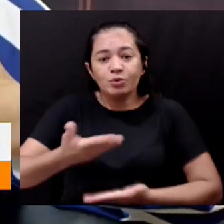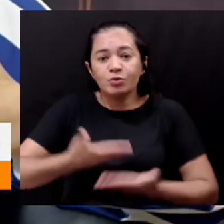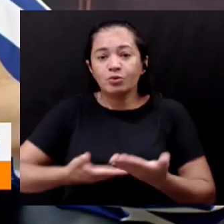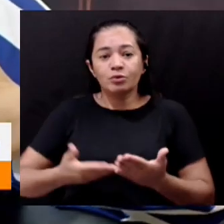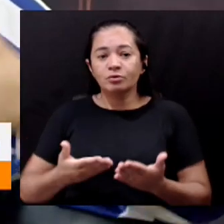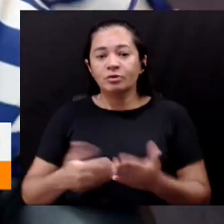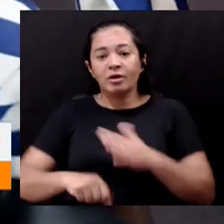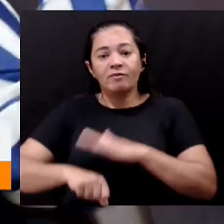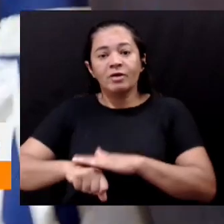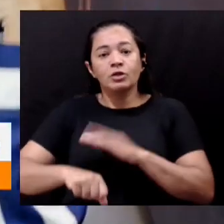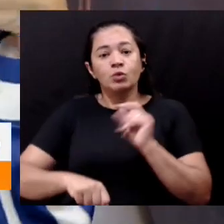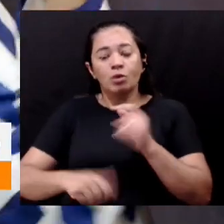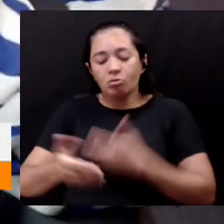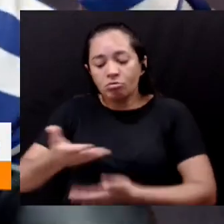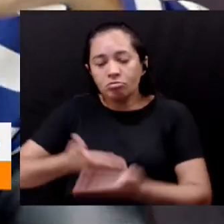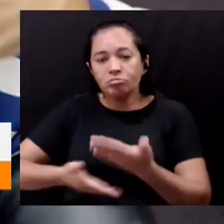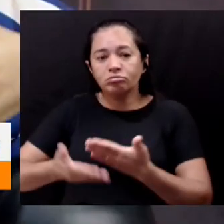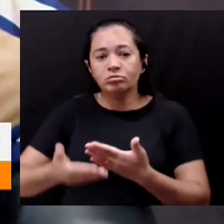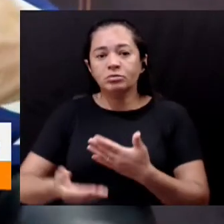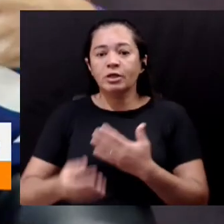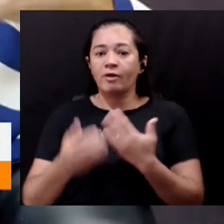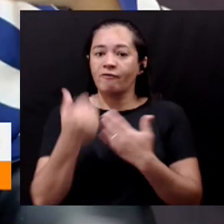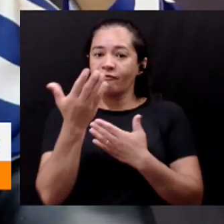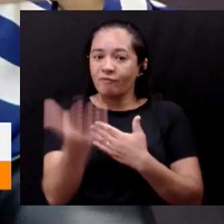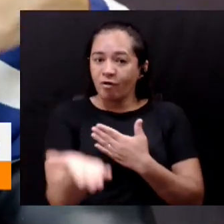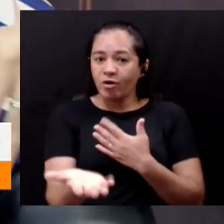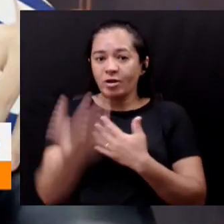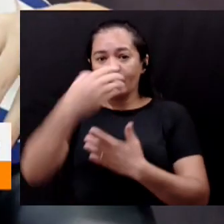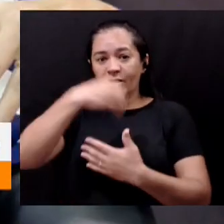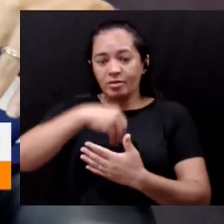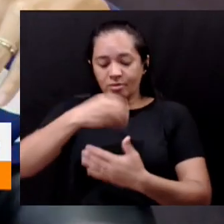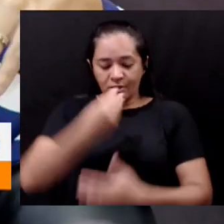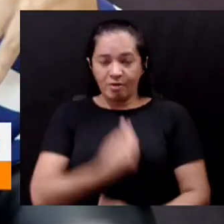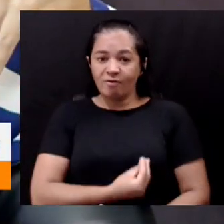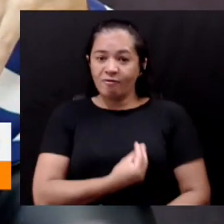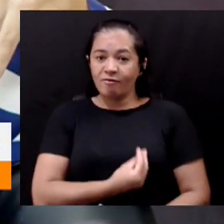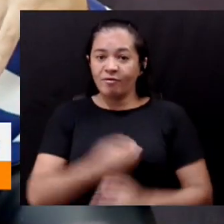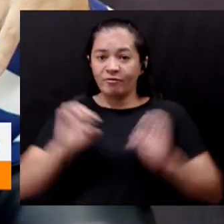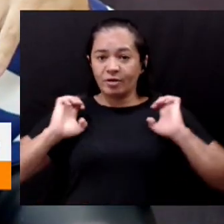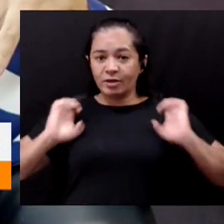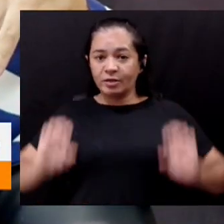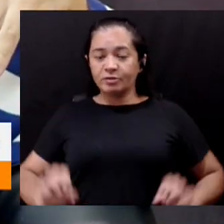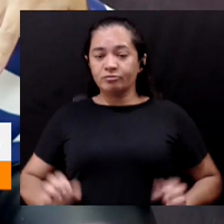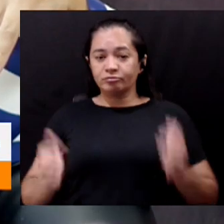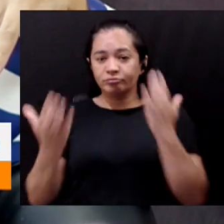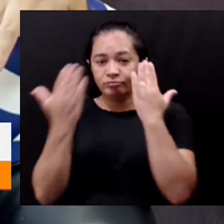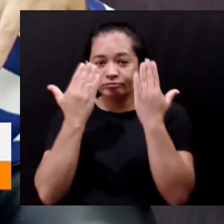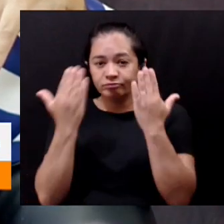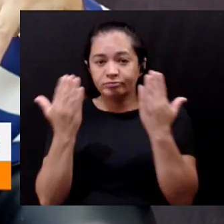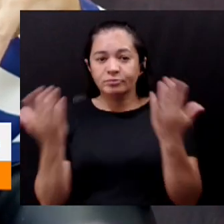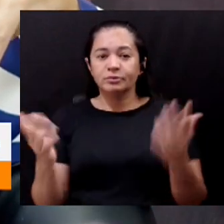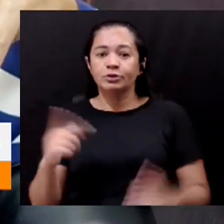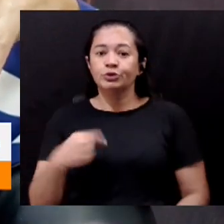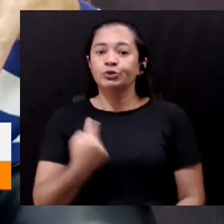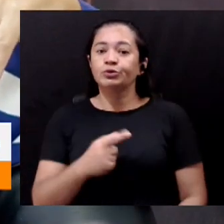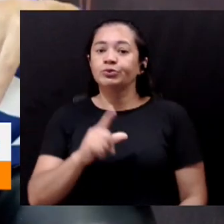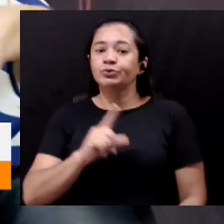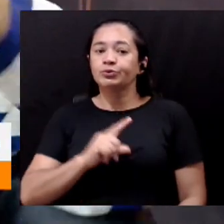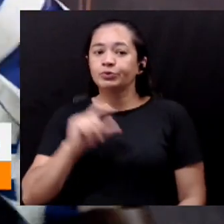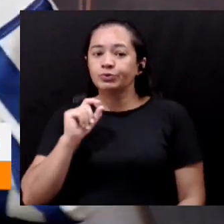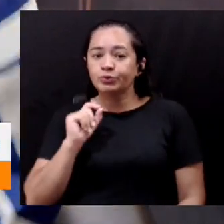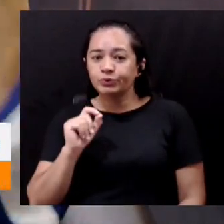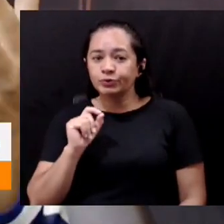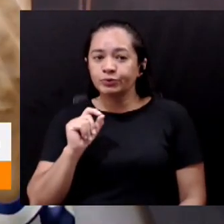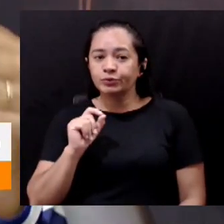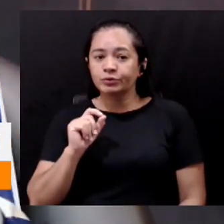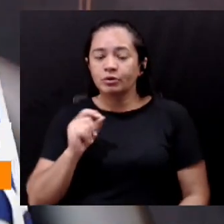do meio externo e uhum, aquilo que a gente vivencia, a nossa estrutura psíquica, né. Então a gente tem tanto o impulso